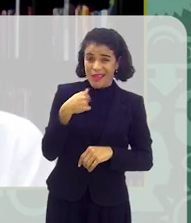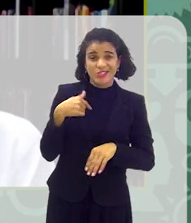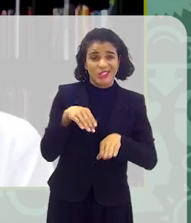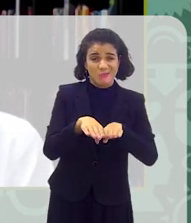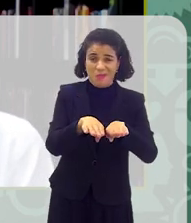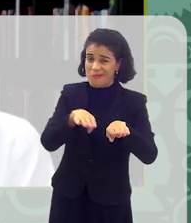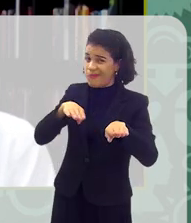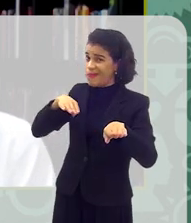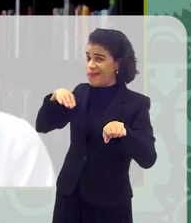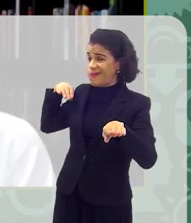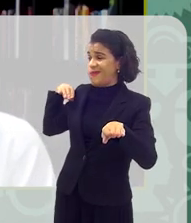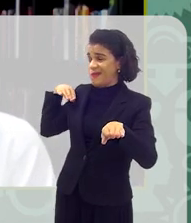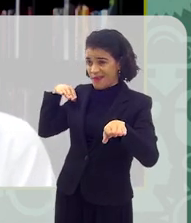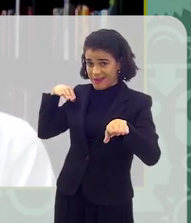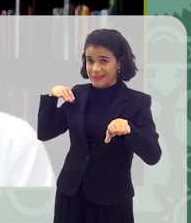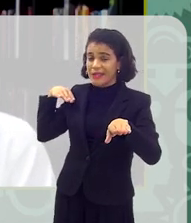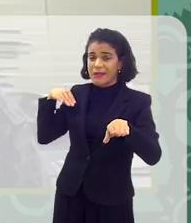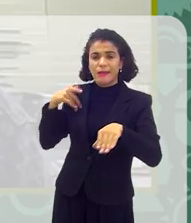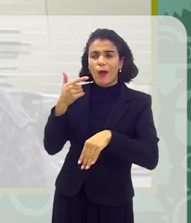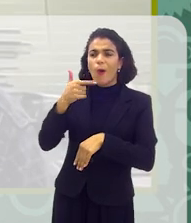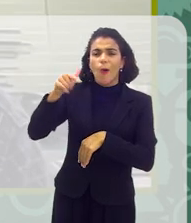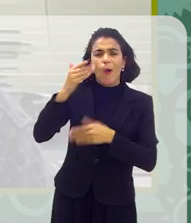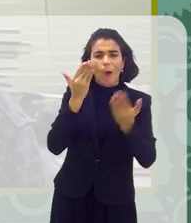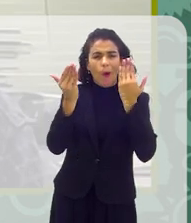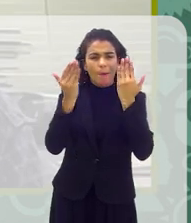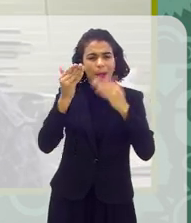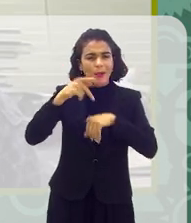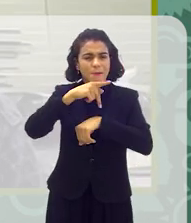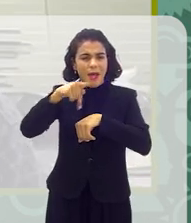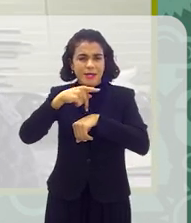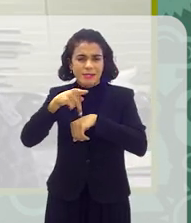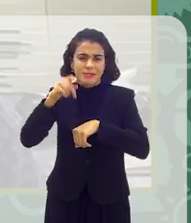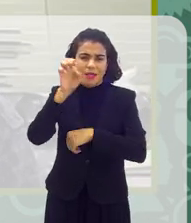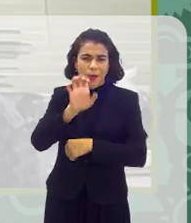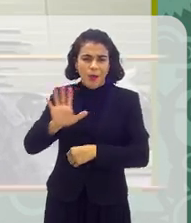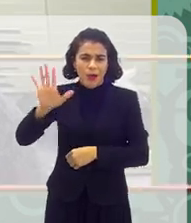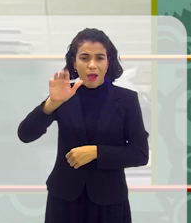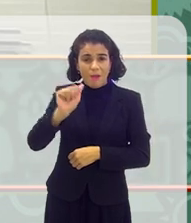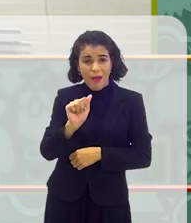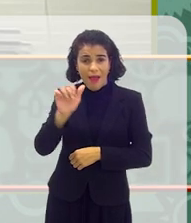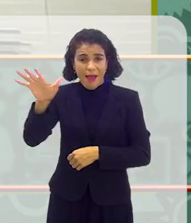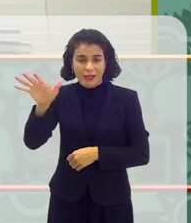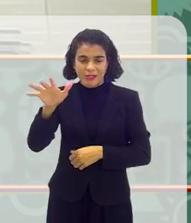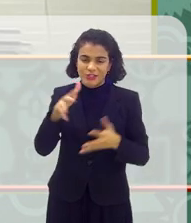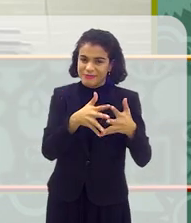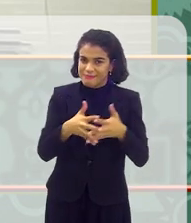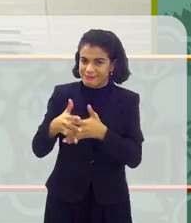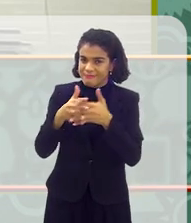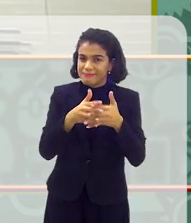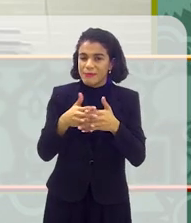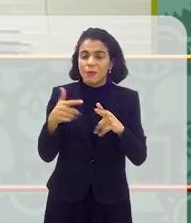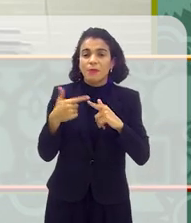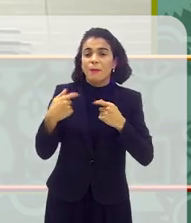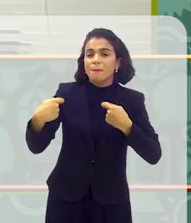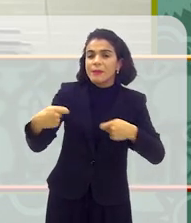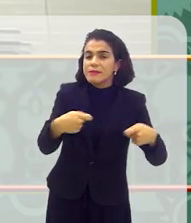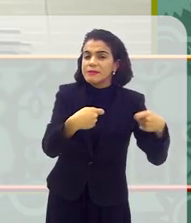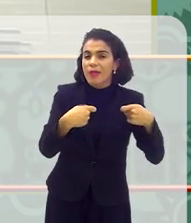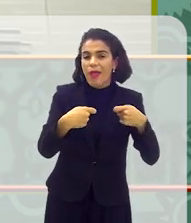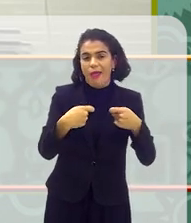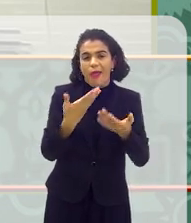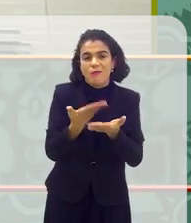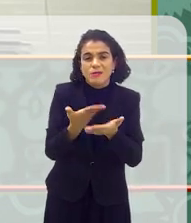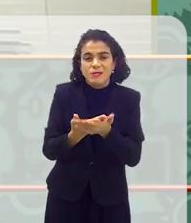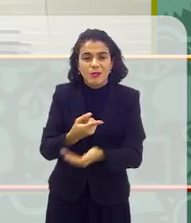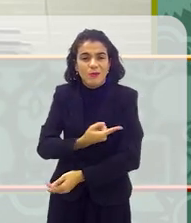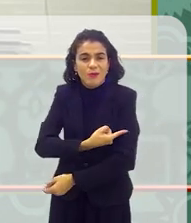Infelizmente, a gente tá bem na rabeira, né? A gente está muito atrás dos países, também da União Europeia, Ásia e Estados Unidos. O que é essencial é